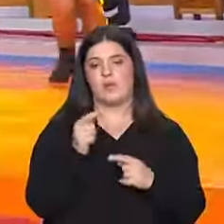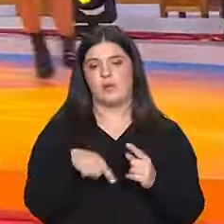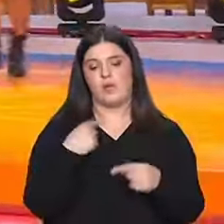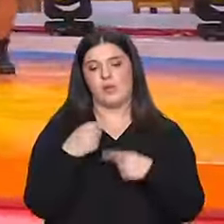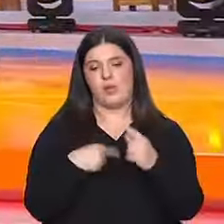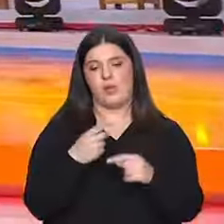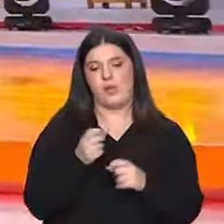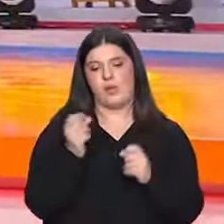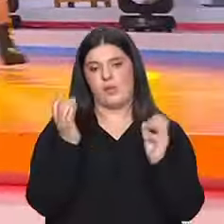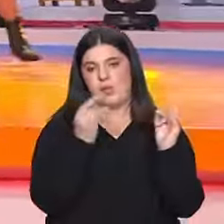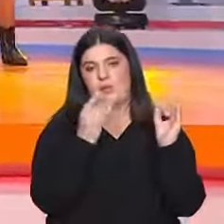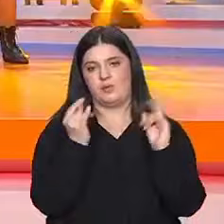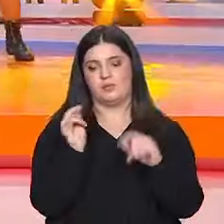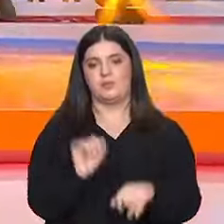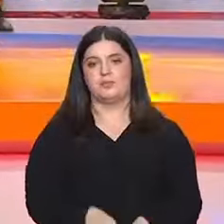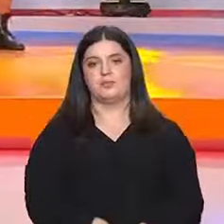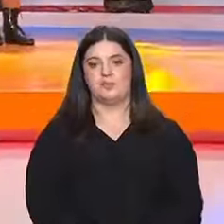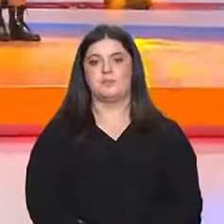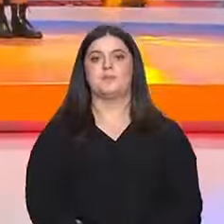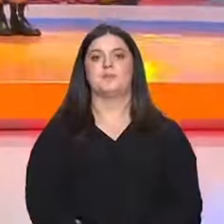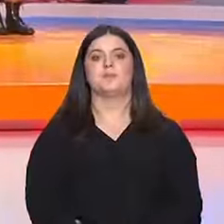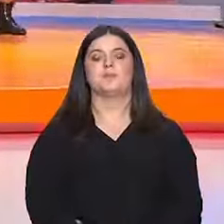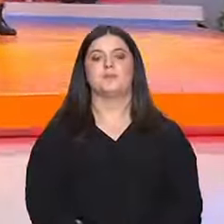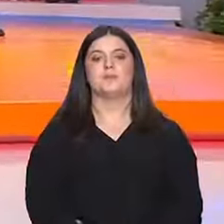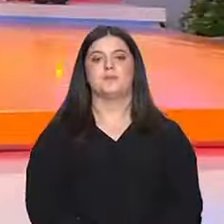a modinha do malhão.